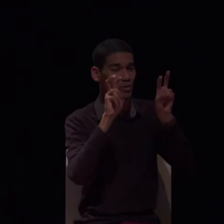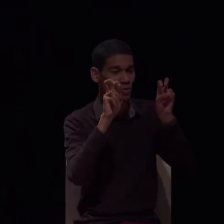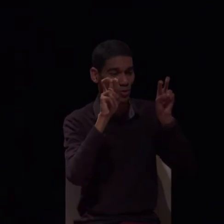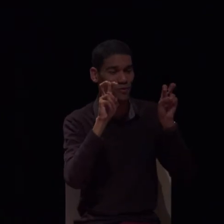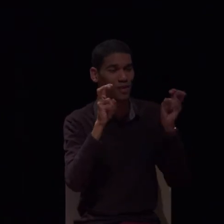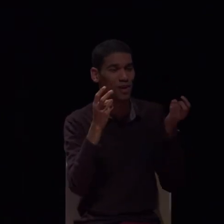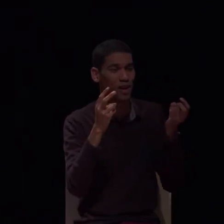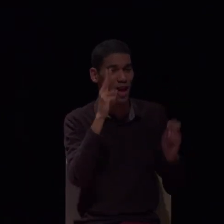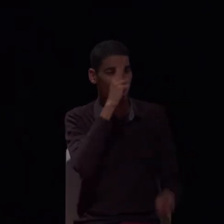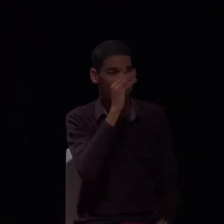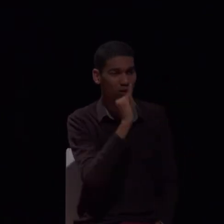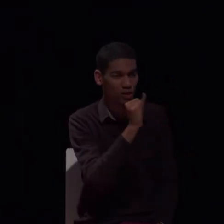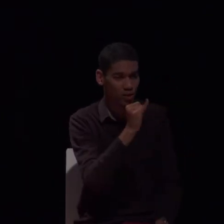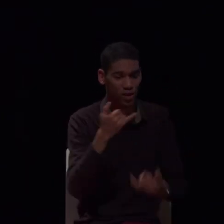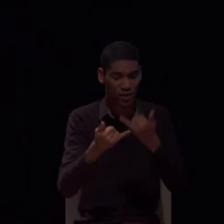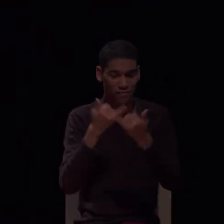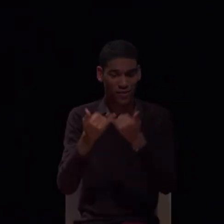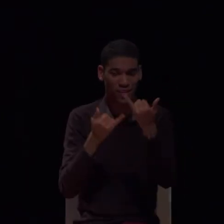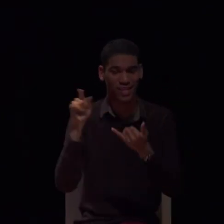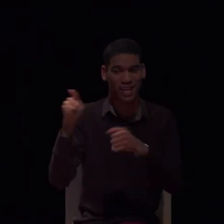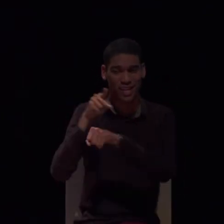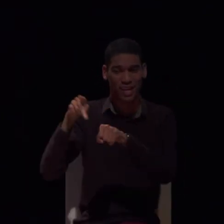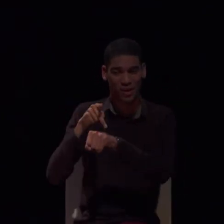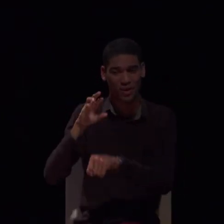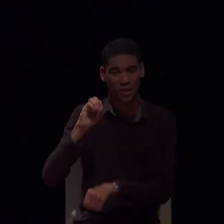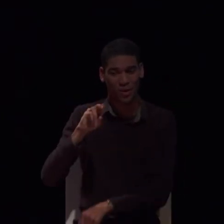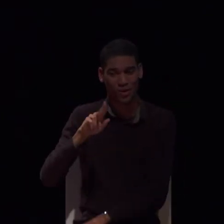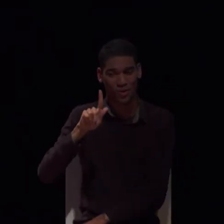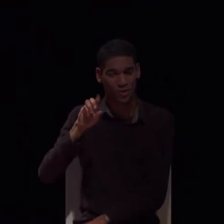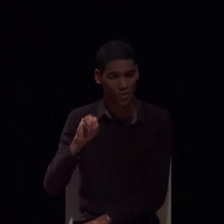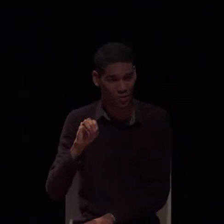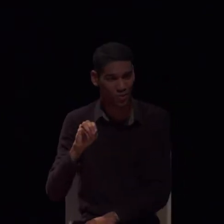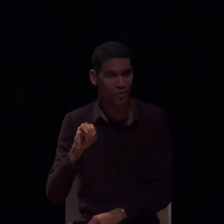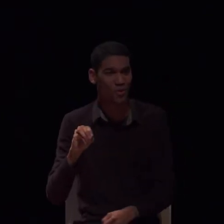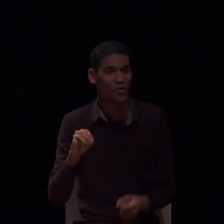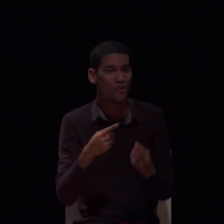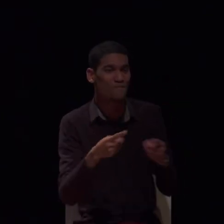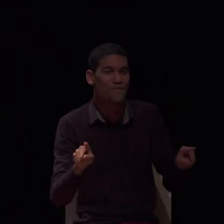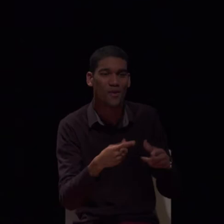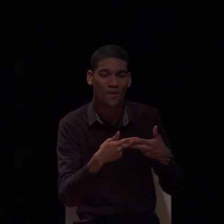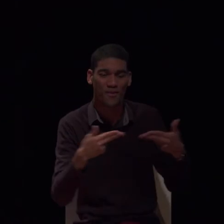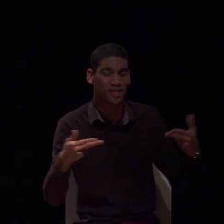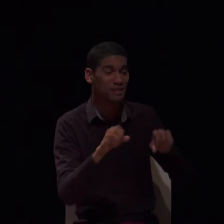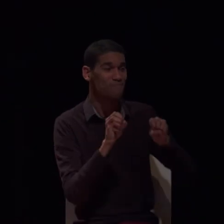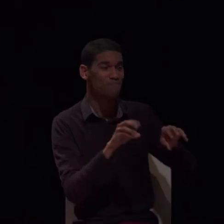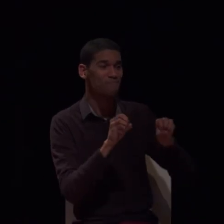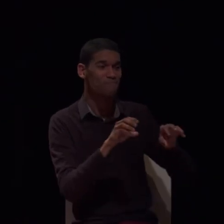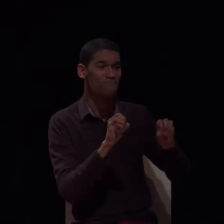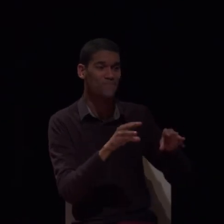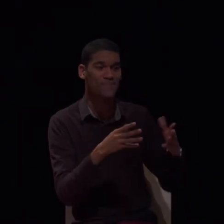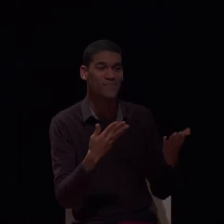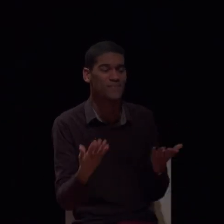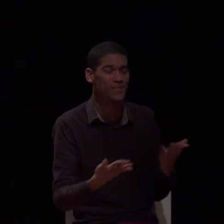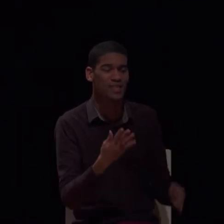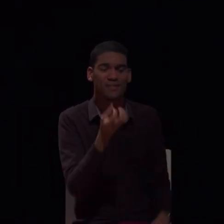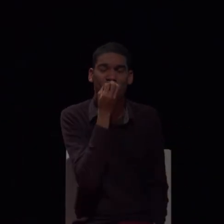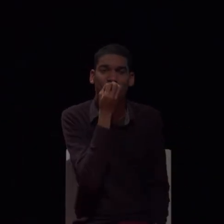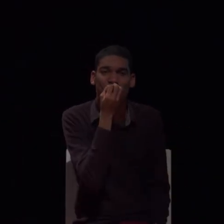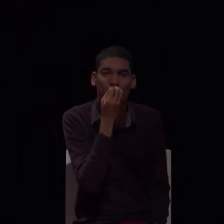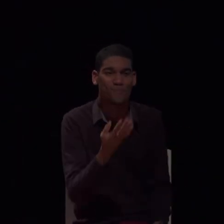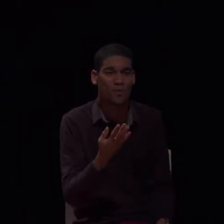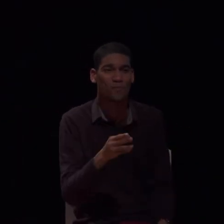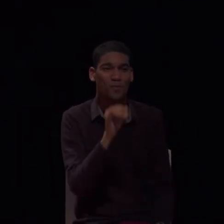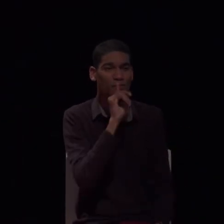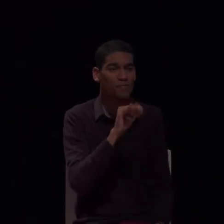congo que é divertidíssimo assim e que ensina muita coisa sobretudo nessa relação entre